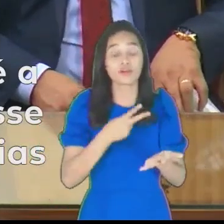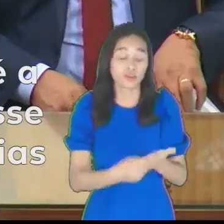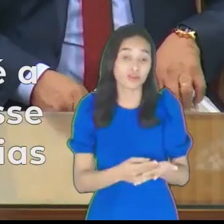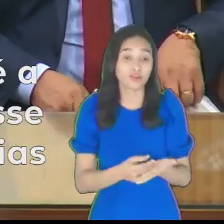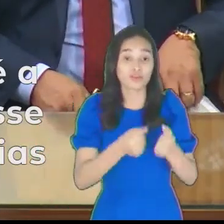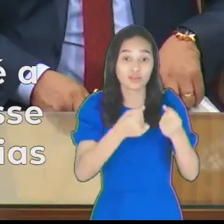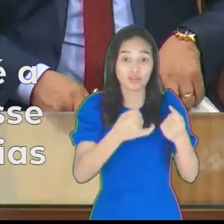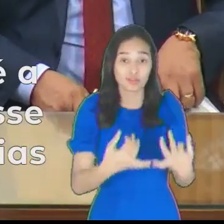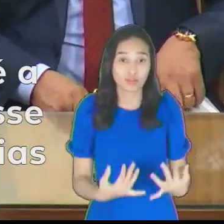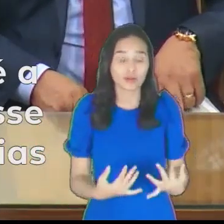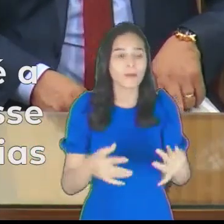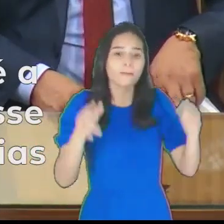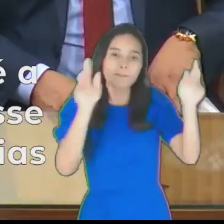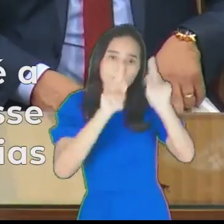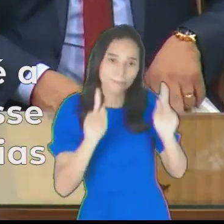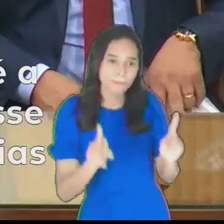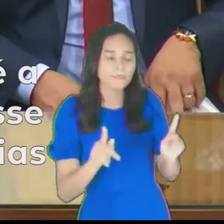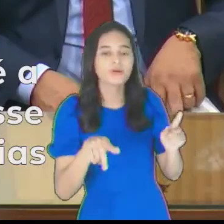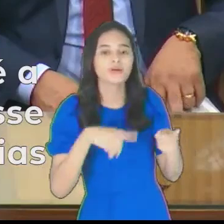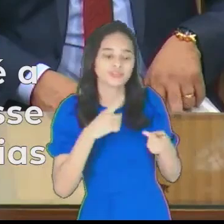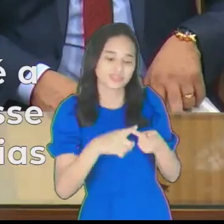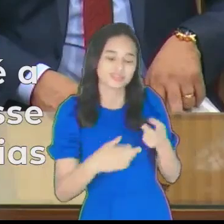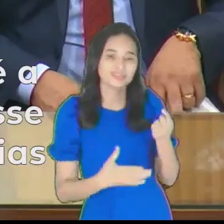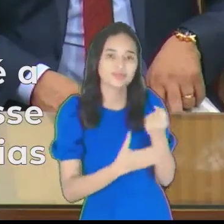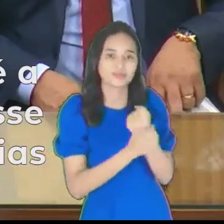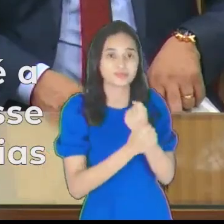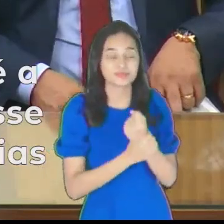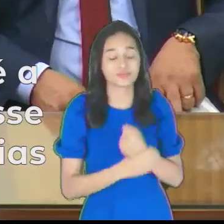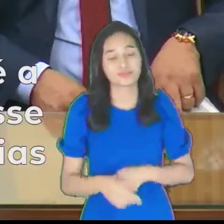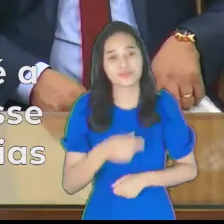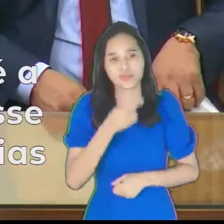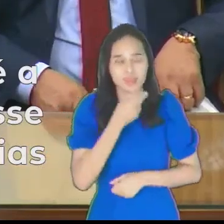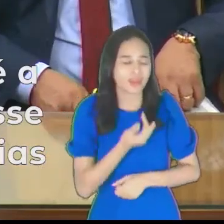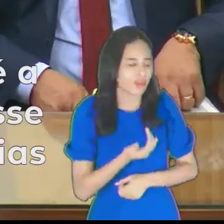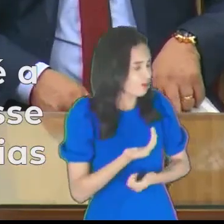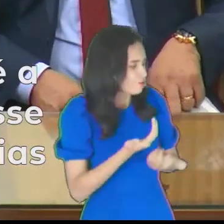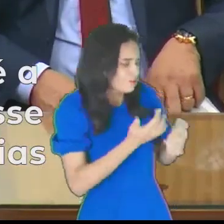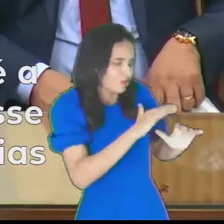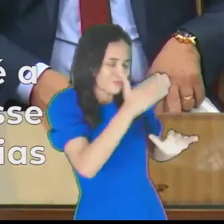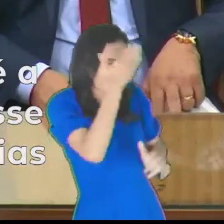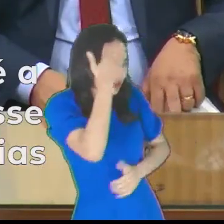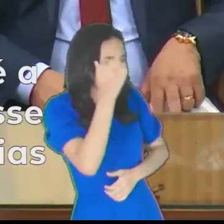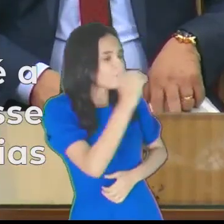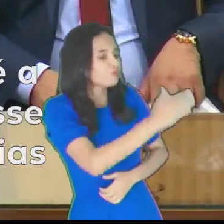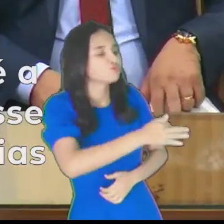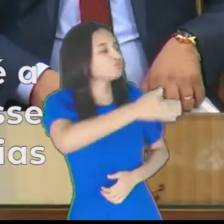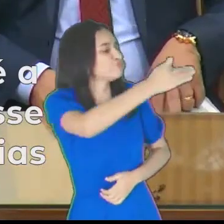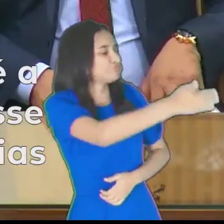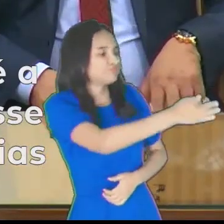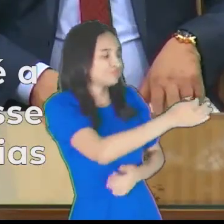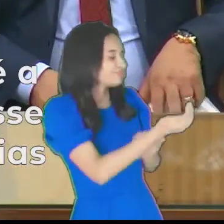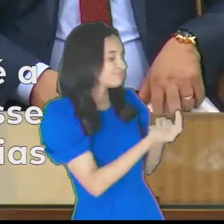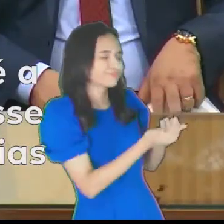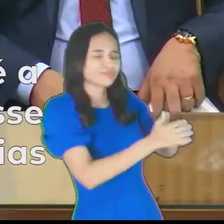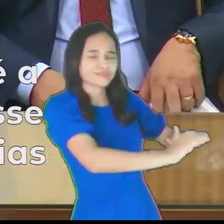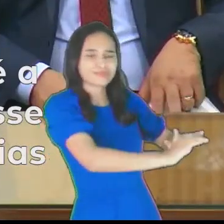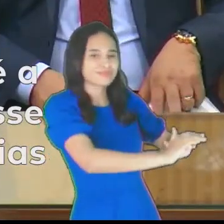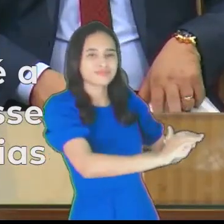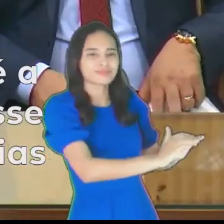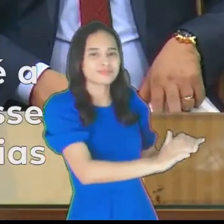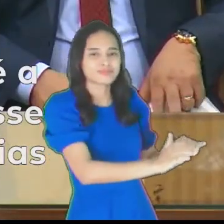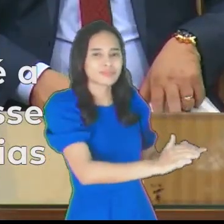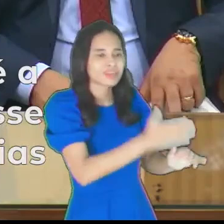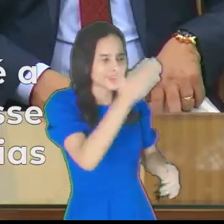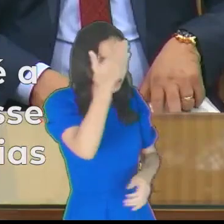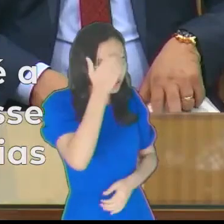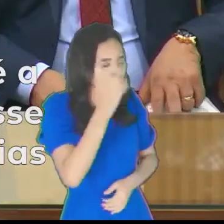segurança. Ele disse: olha, eu não quero nem saber o que vai acontecer no futuro. Eu não quero saber o que é que vai acontecer